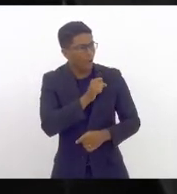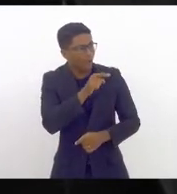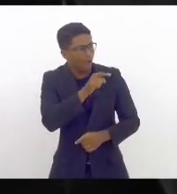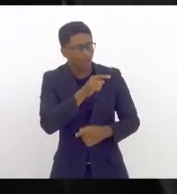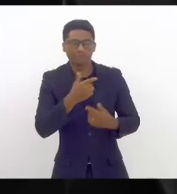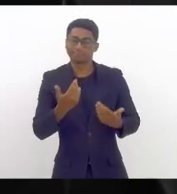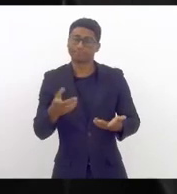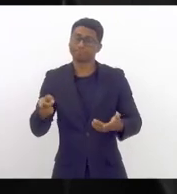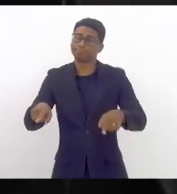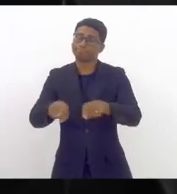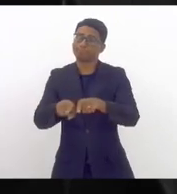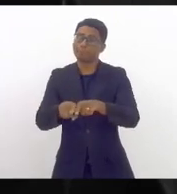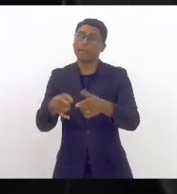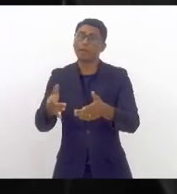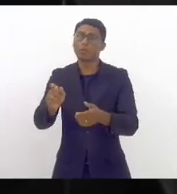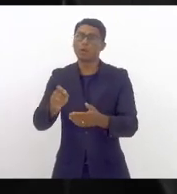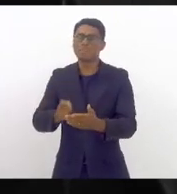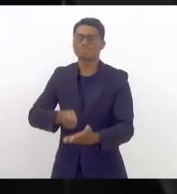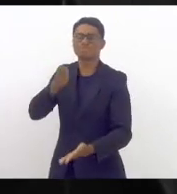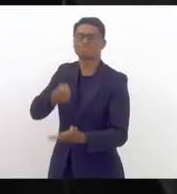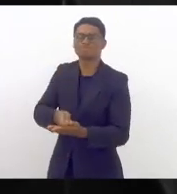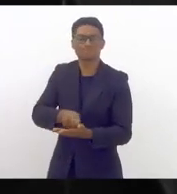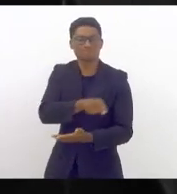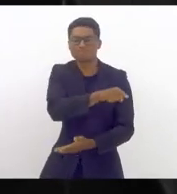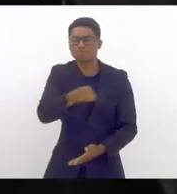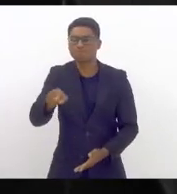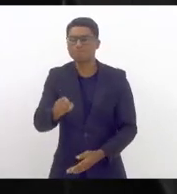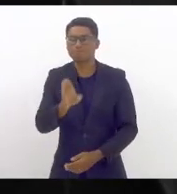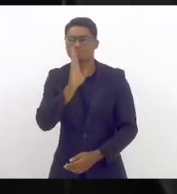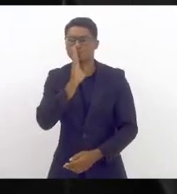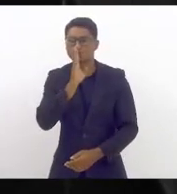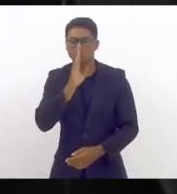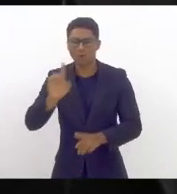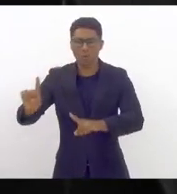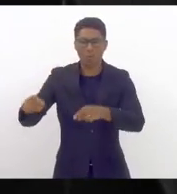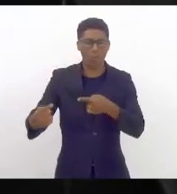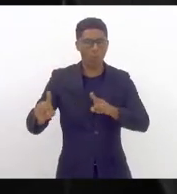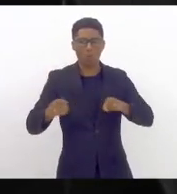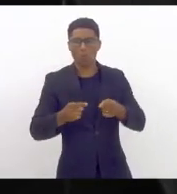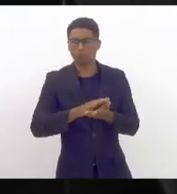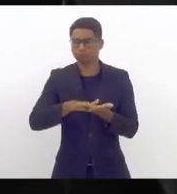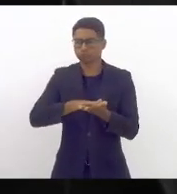deseja silenciar vozes contrárias